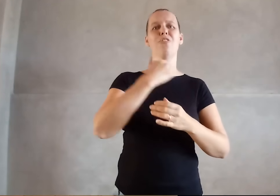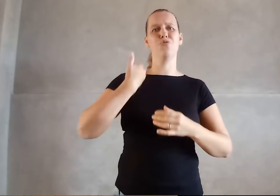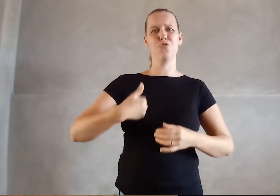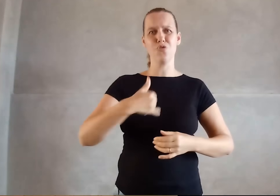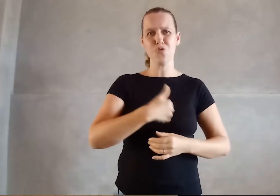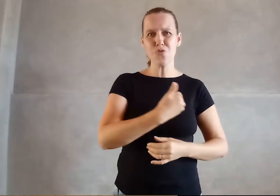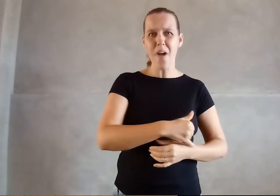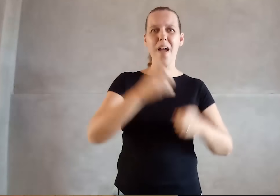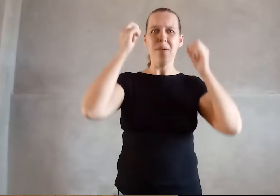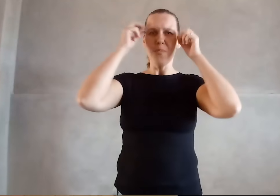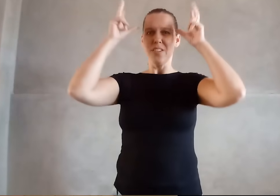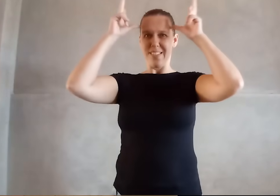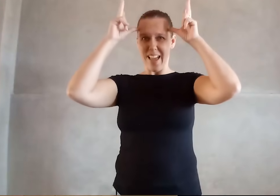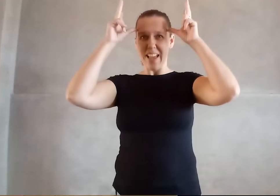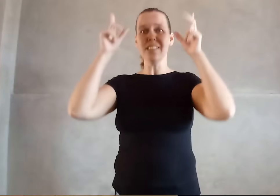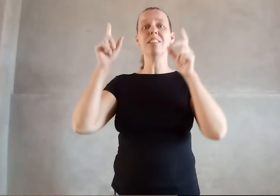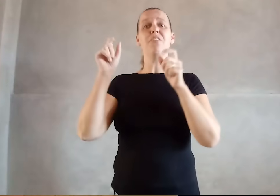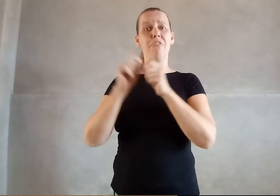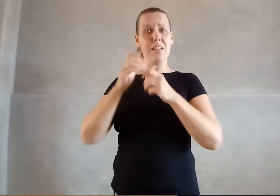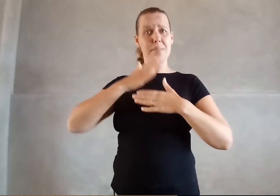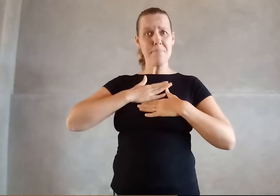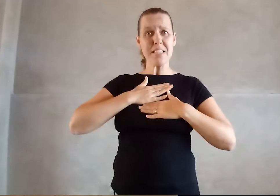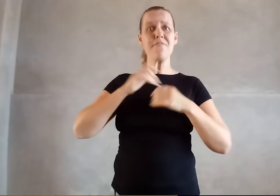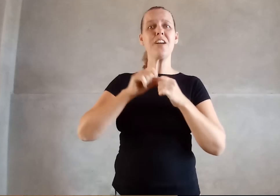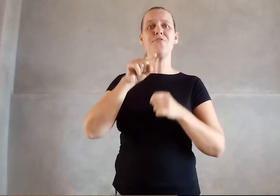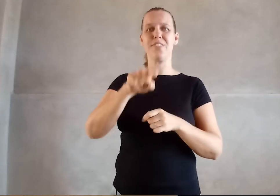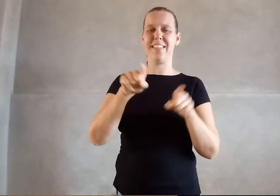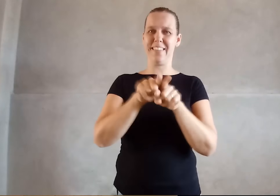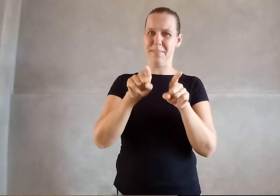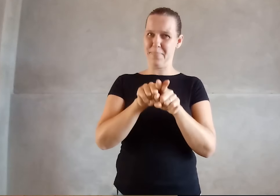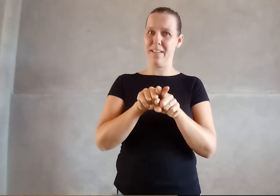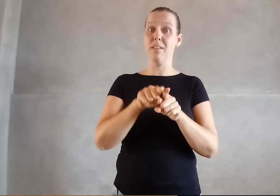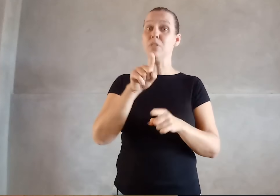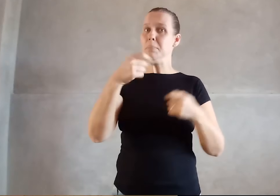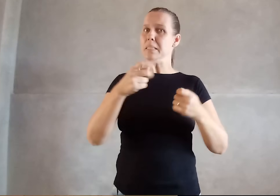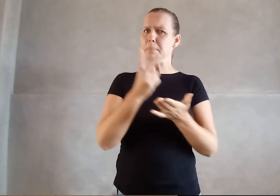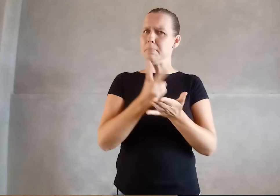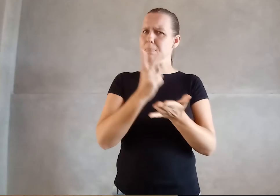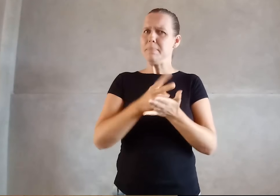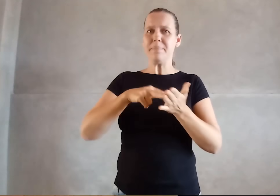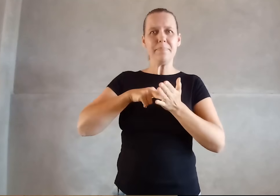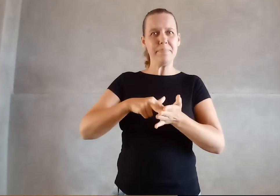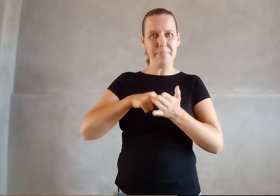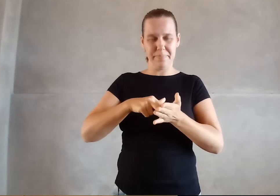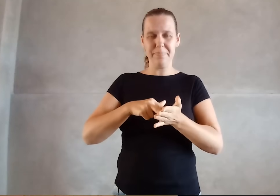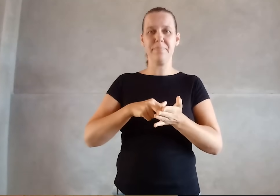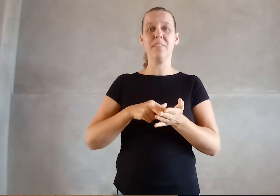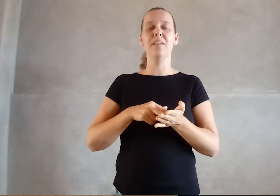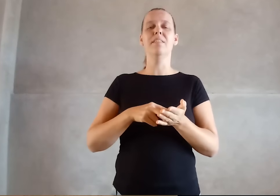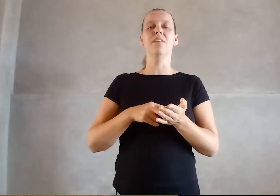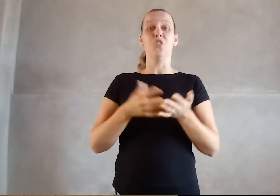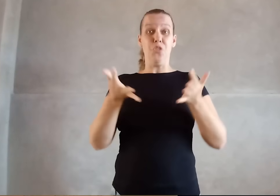precisa perseverar. E ele termina dizendo assim, olha só que encorajamento de Paulo, aquela igreja lá em Corinto. Pois